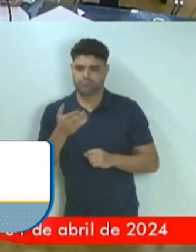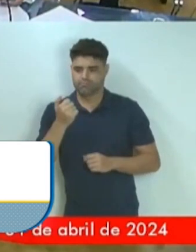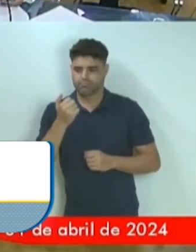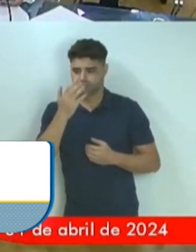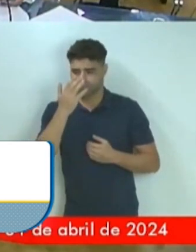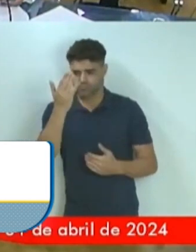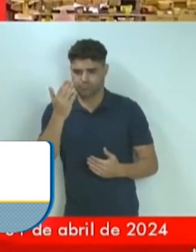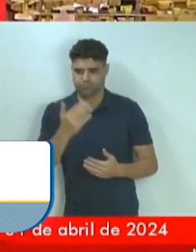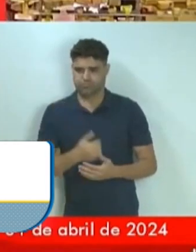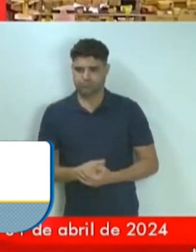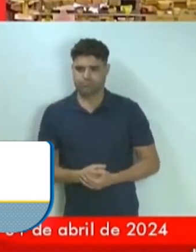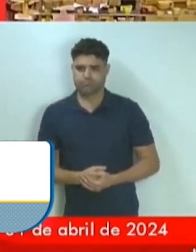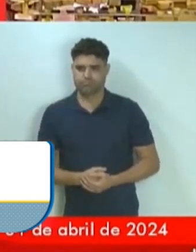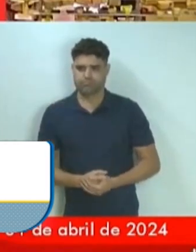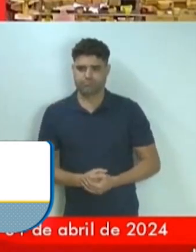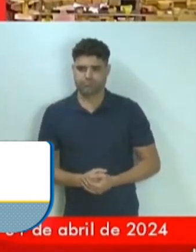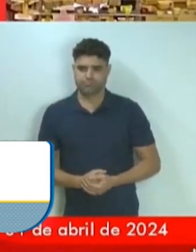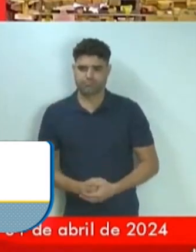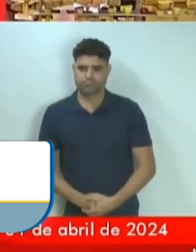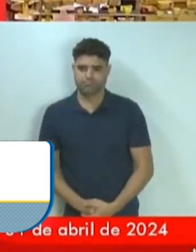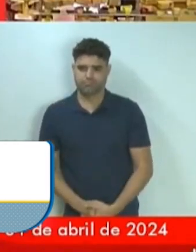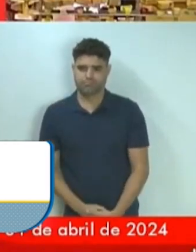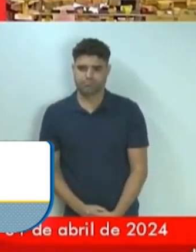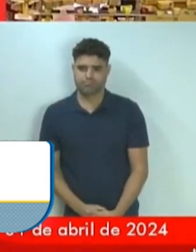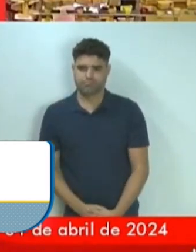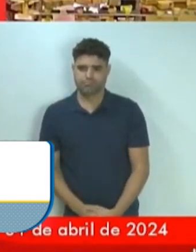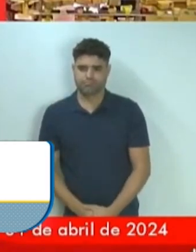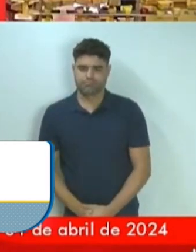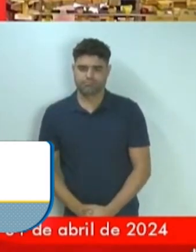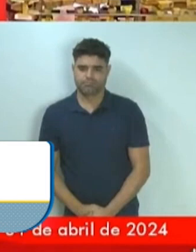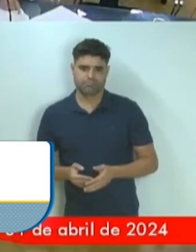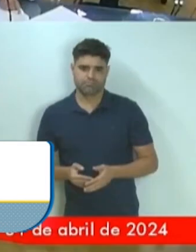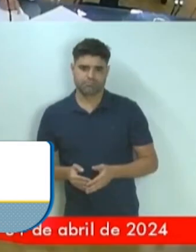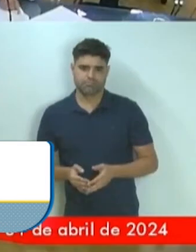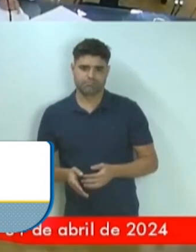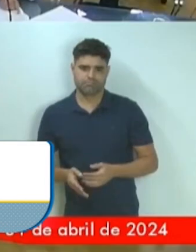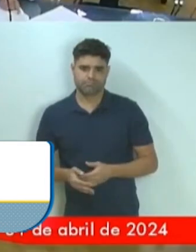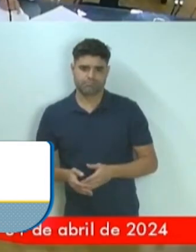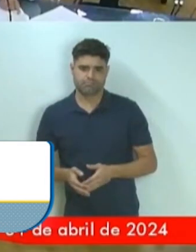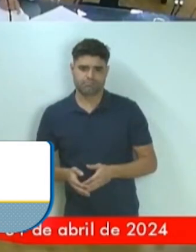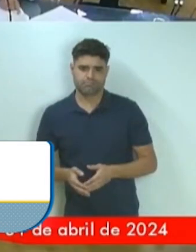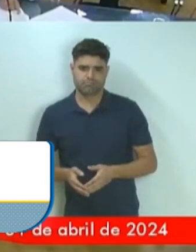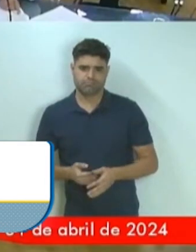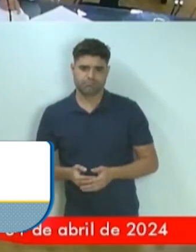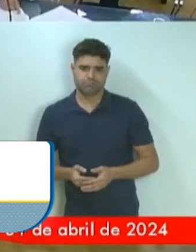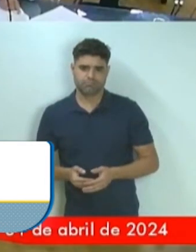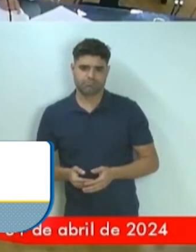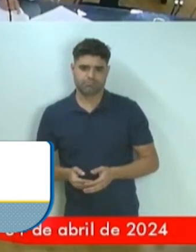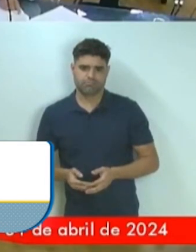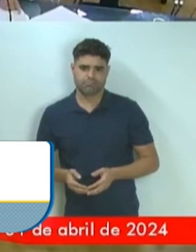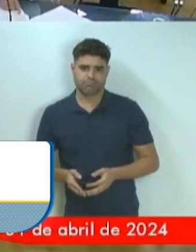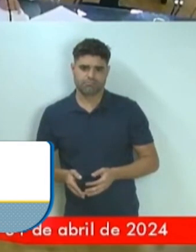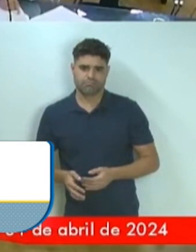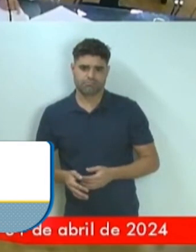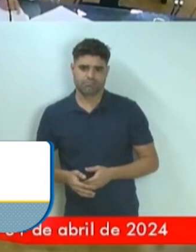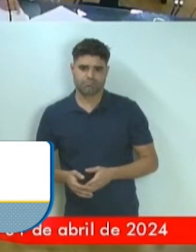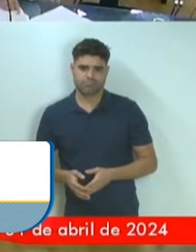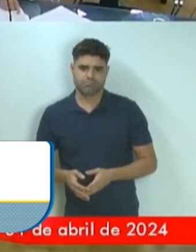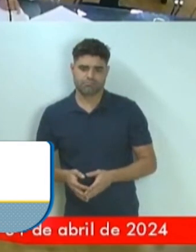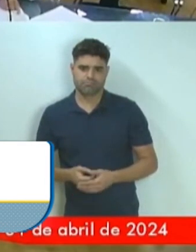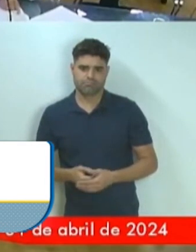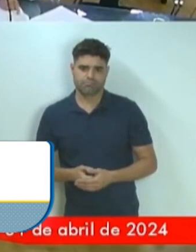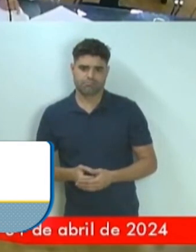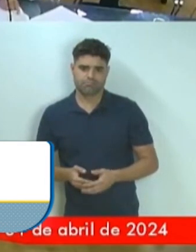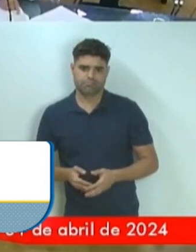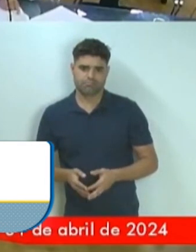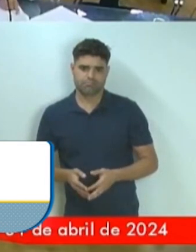impositiva que não foi repassada. O prefeito também aí argumentando o contrário, né, e passando o seu parecer também. E o caso segue sendo investigado.